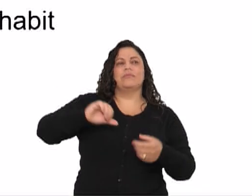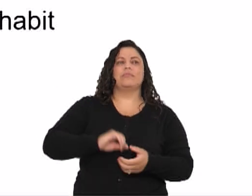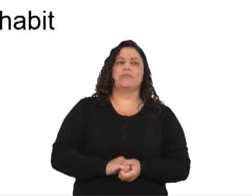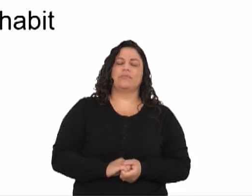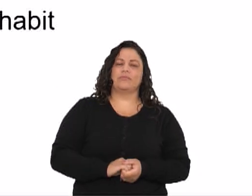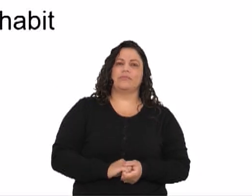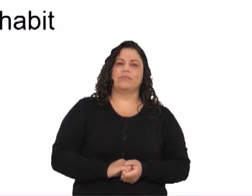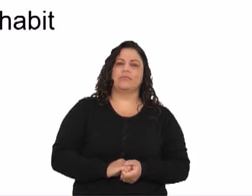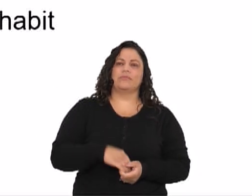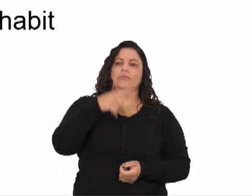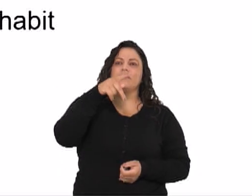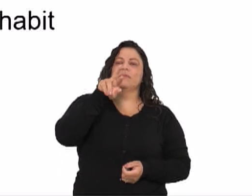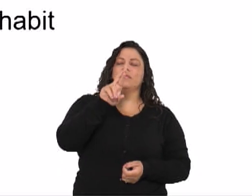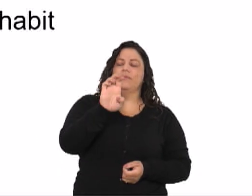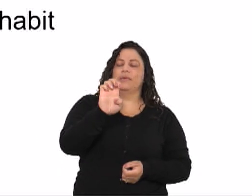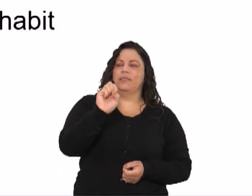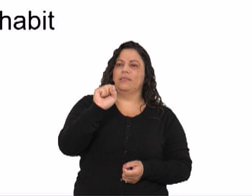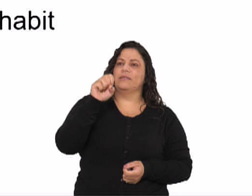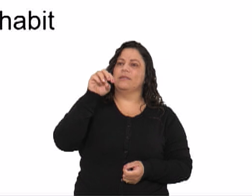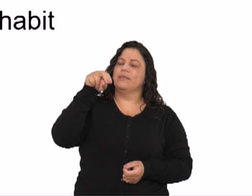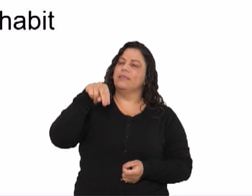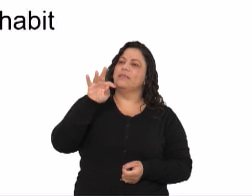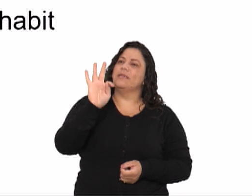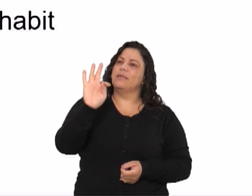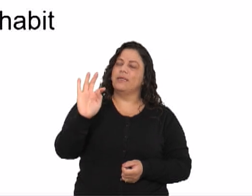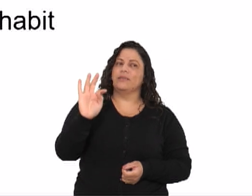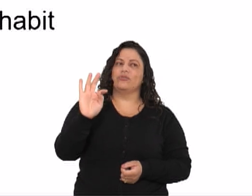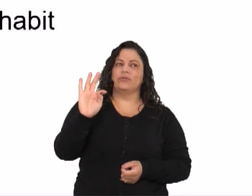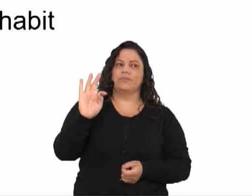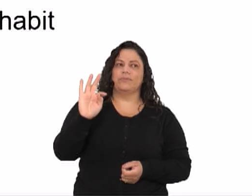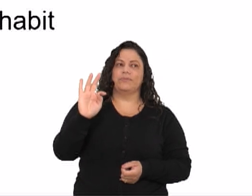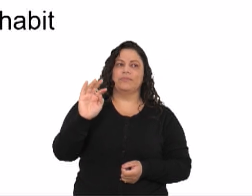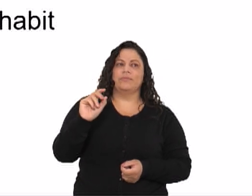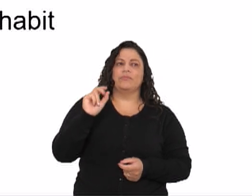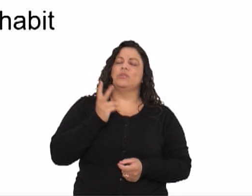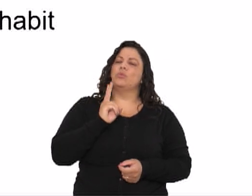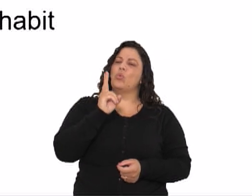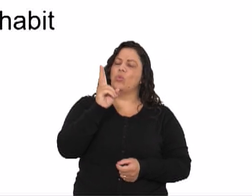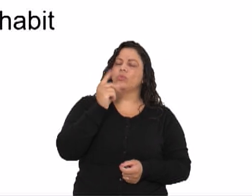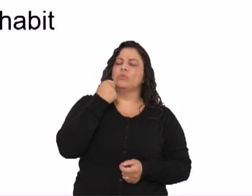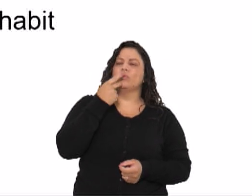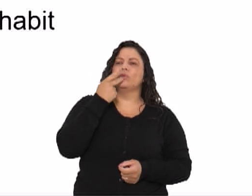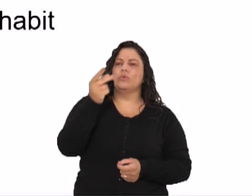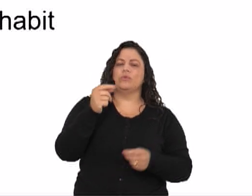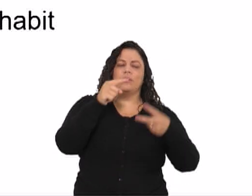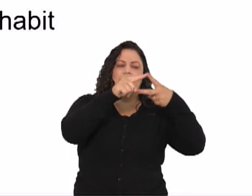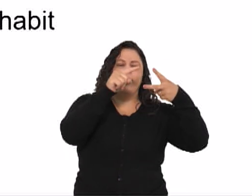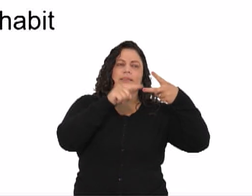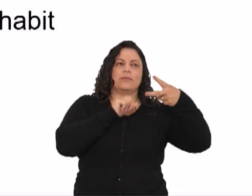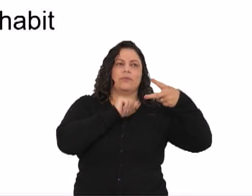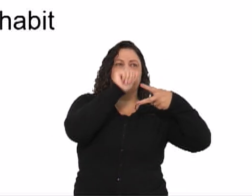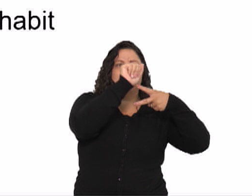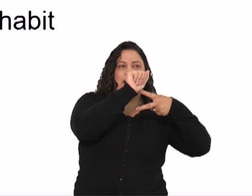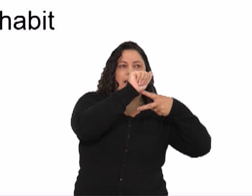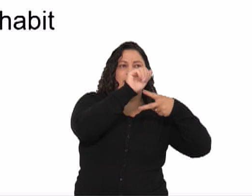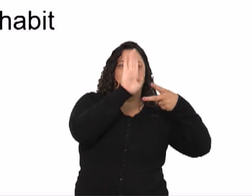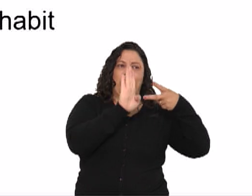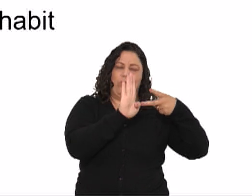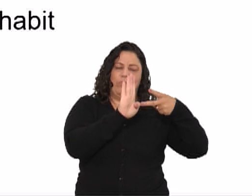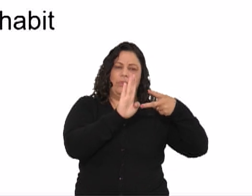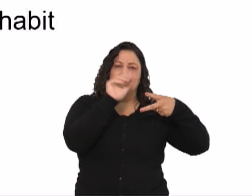de sinônimo? E temos duas alternativas. A primeira diz, a word or phrase that means exactly or nearly